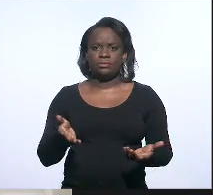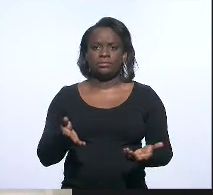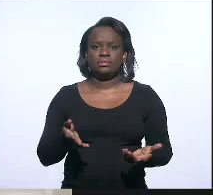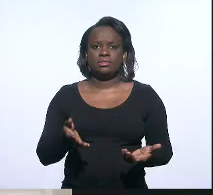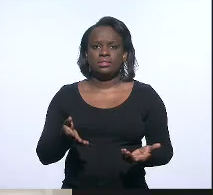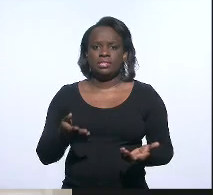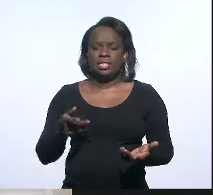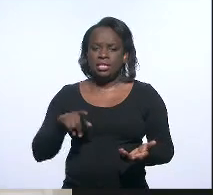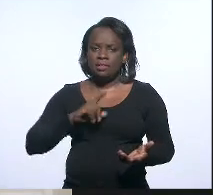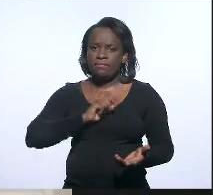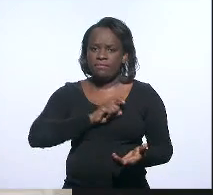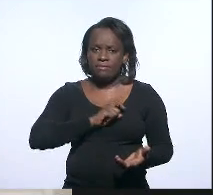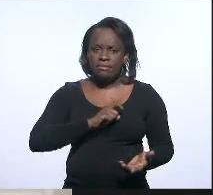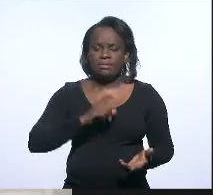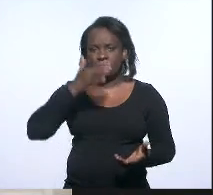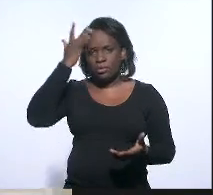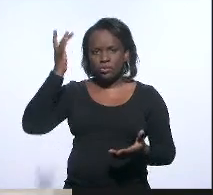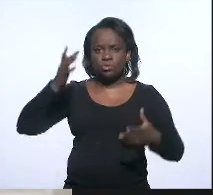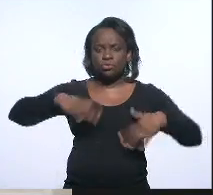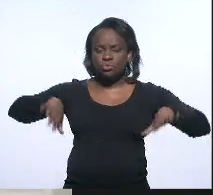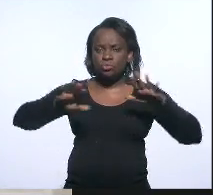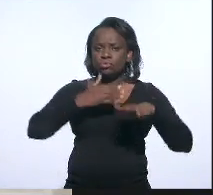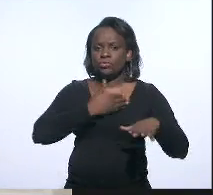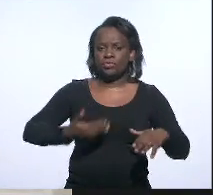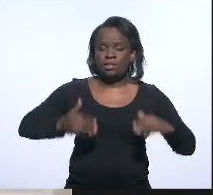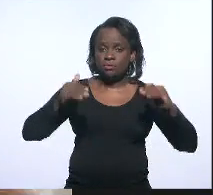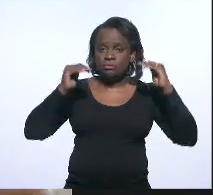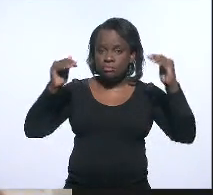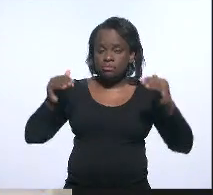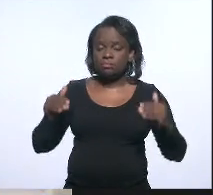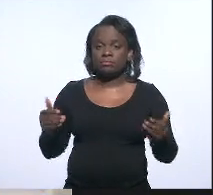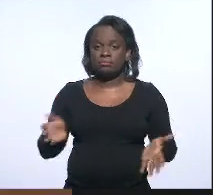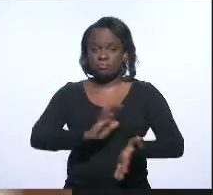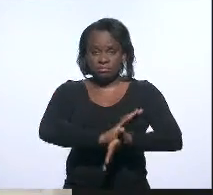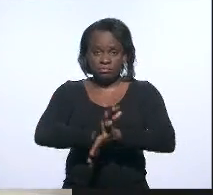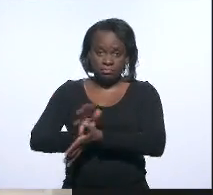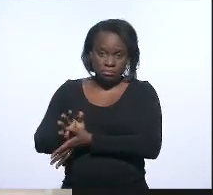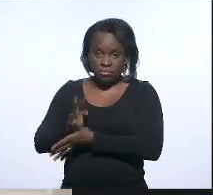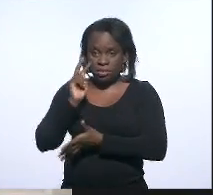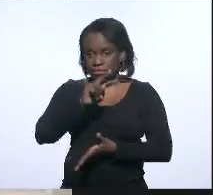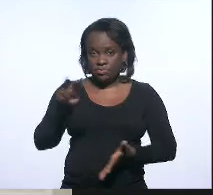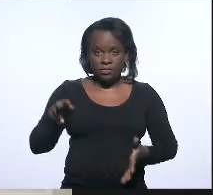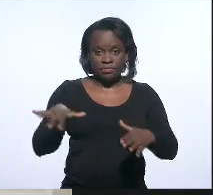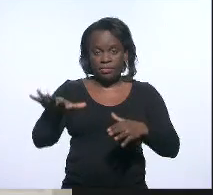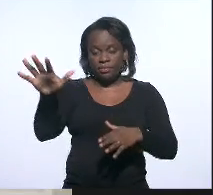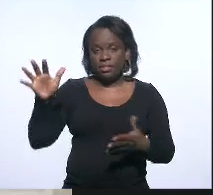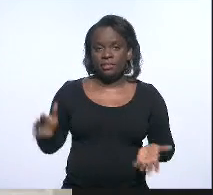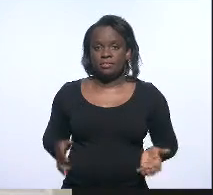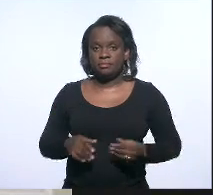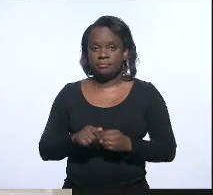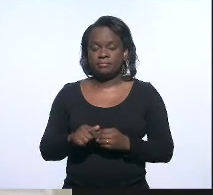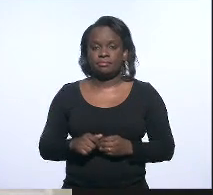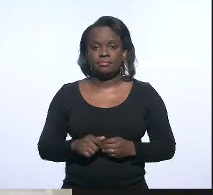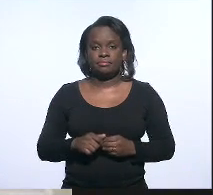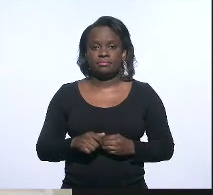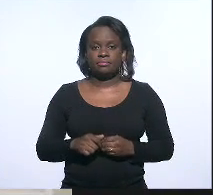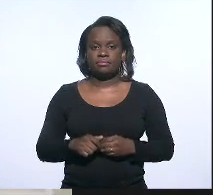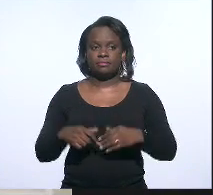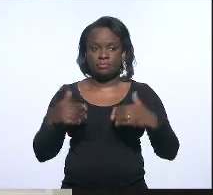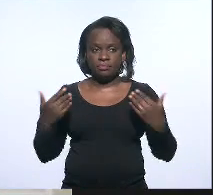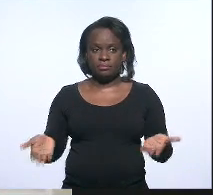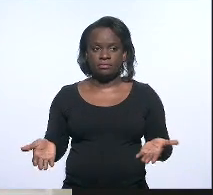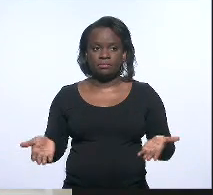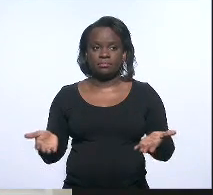de desumanização do próprio poder público com relação ao olhar para as favelas e periferias. E aí,